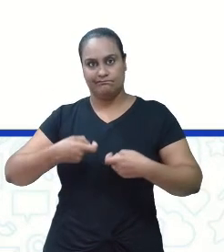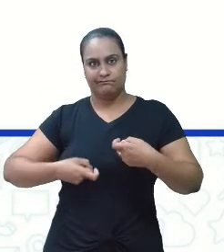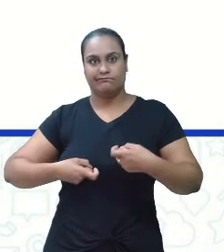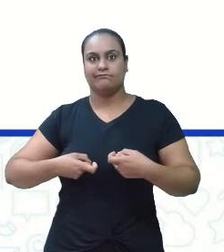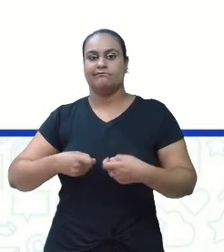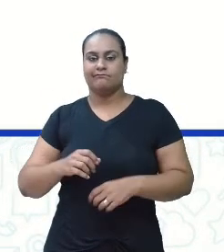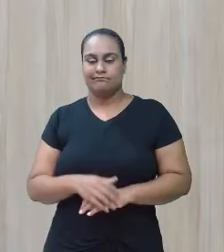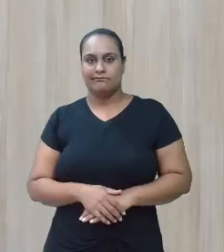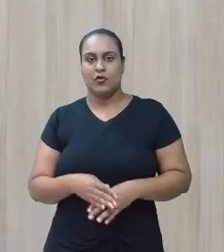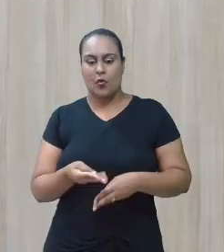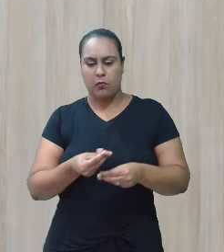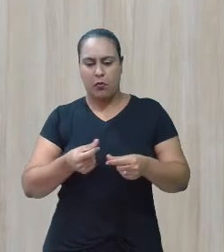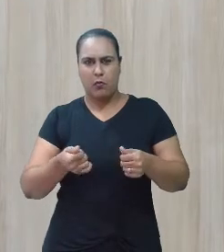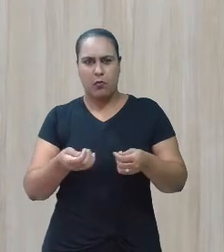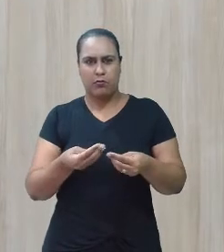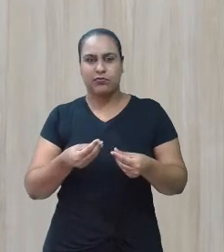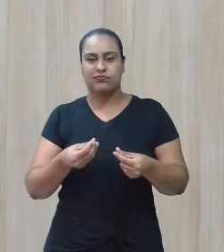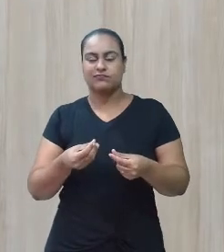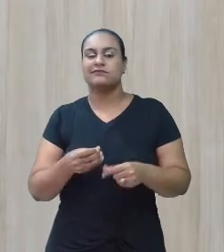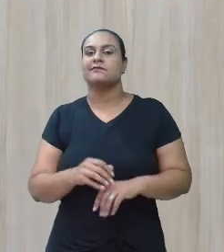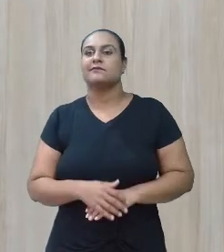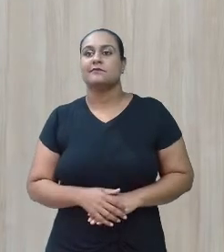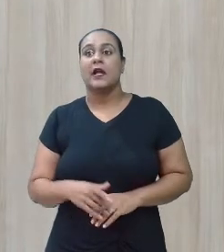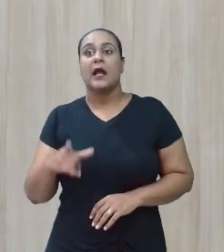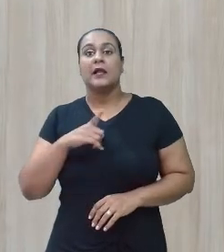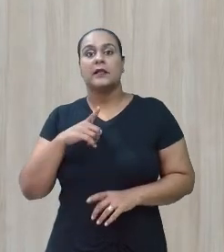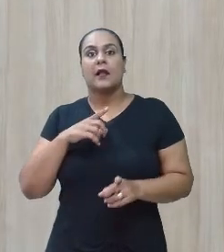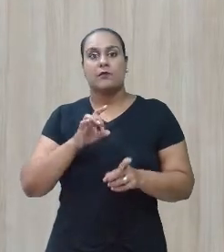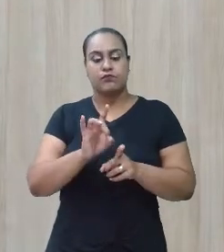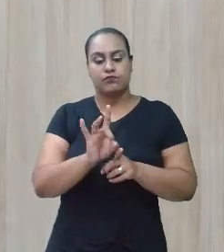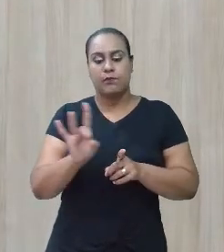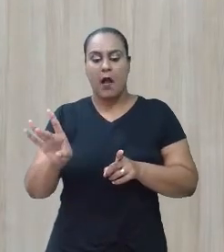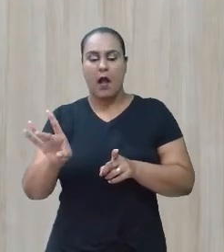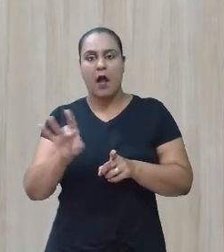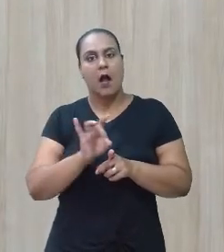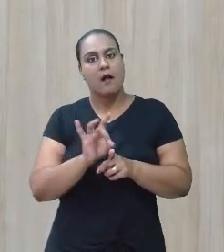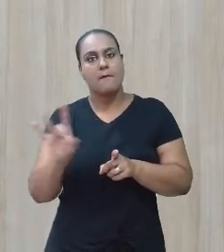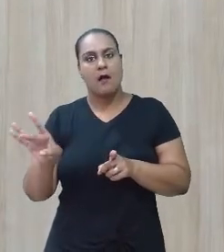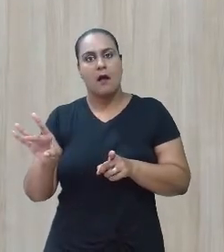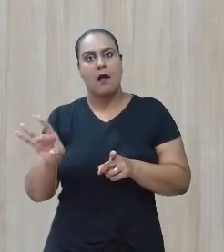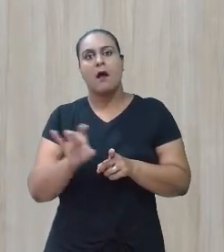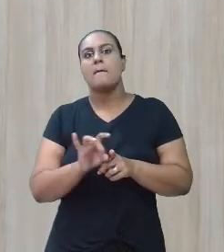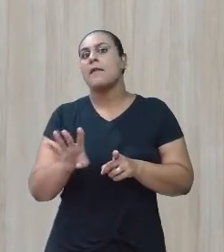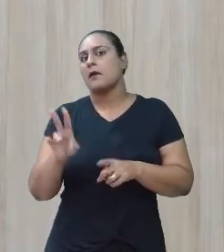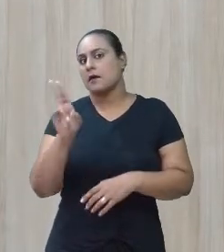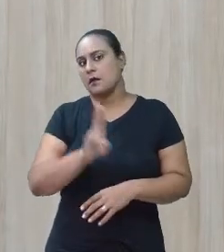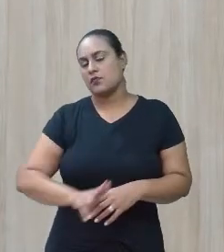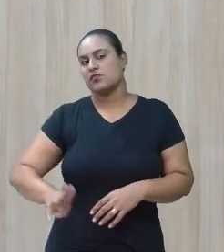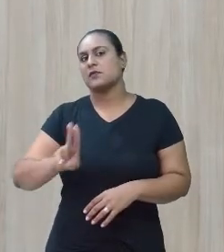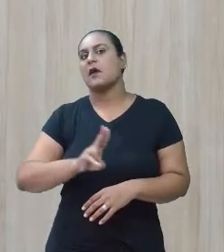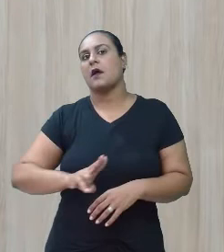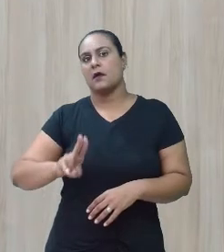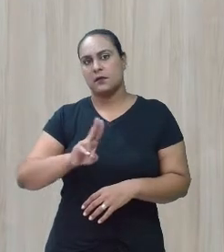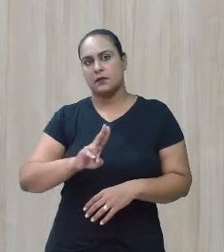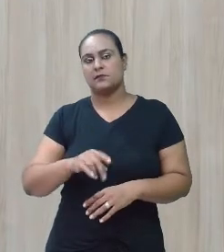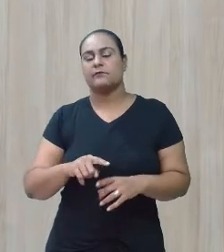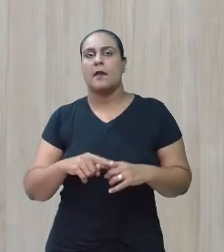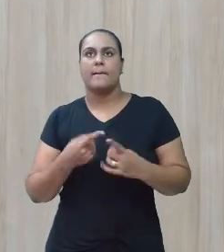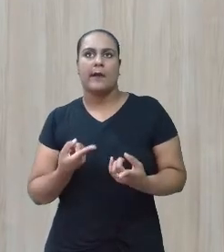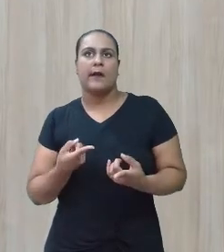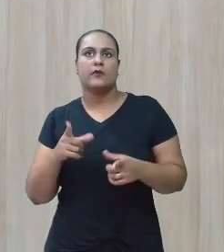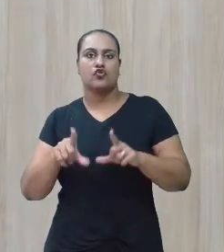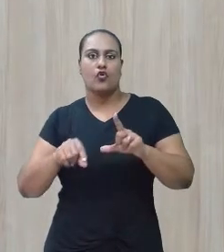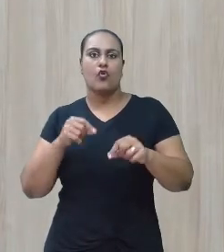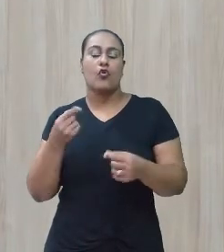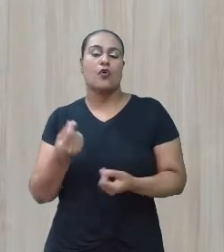proteção, quando o muco estiver dessa forma. Tem o coito interrompido, também é usado, aí fica mais a parte do homem, é a